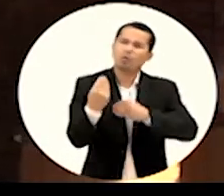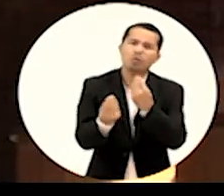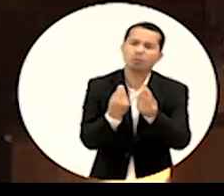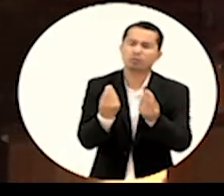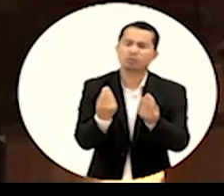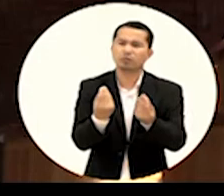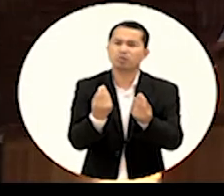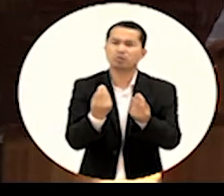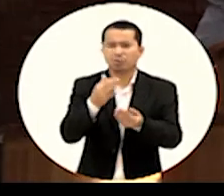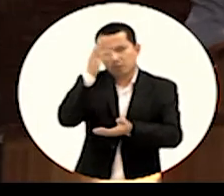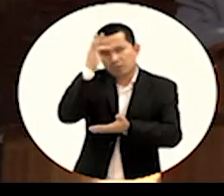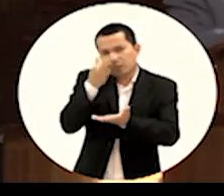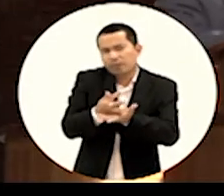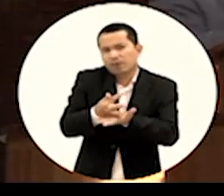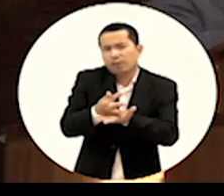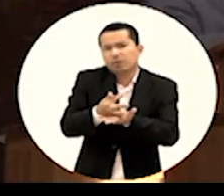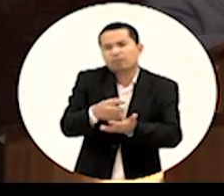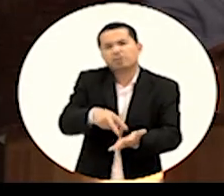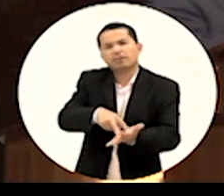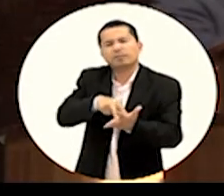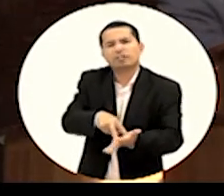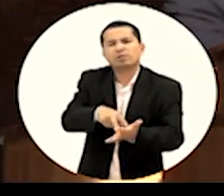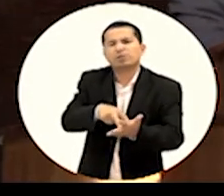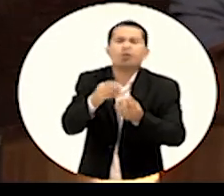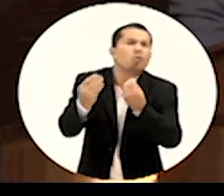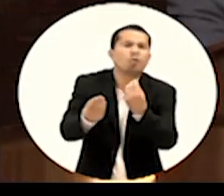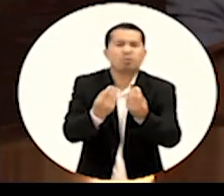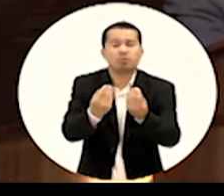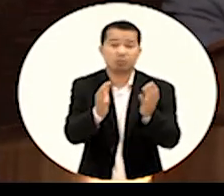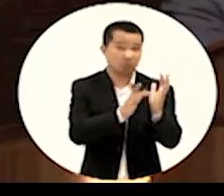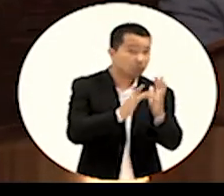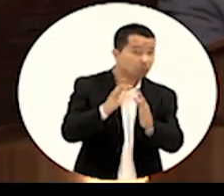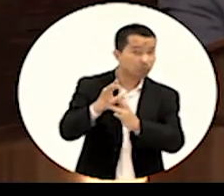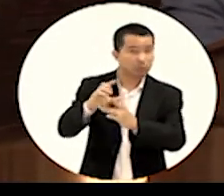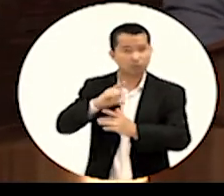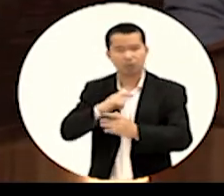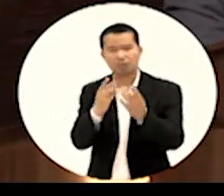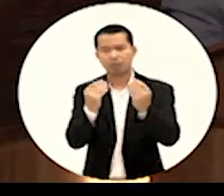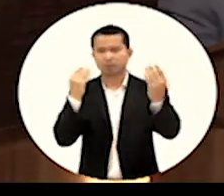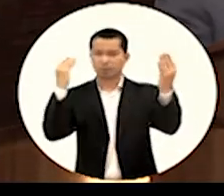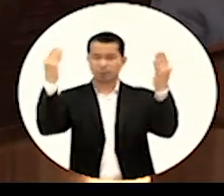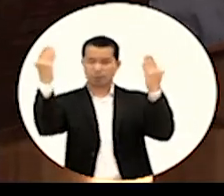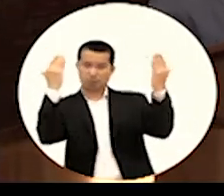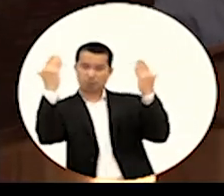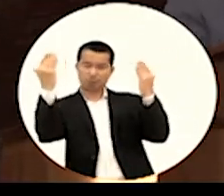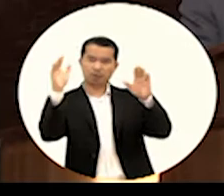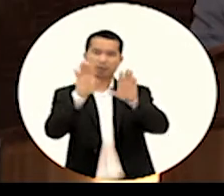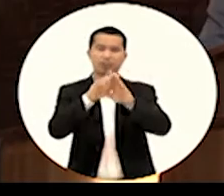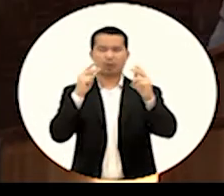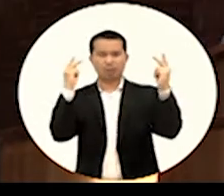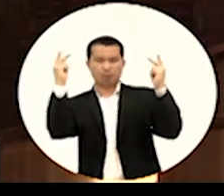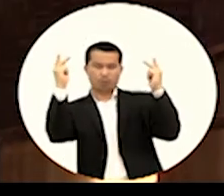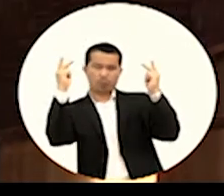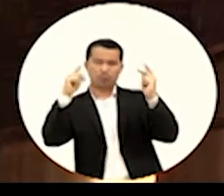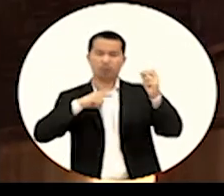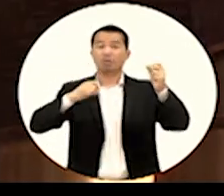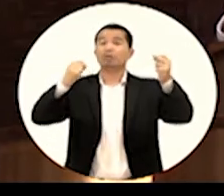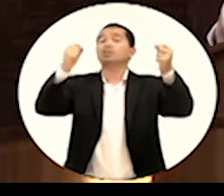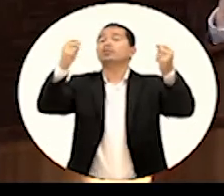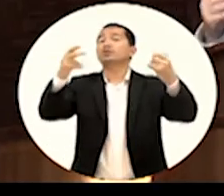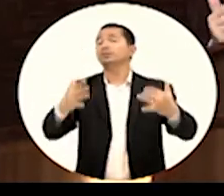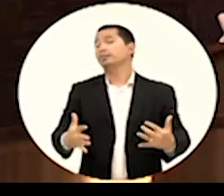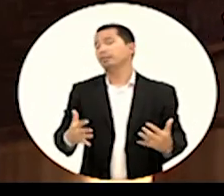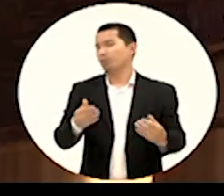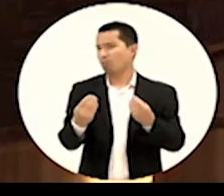Jesus ensina sobre o valor desse tipo de fé. Ele vai dizer, numa série